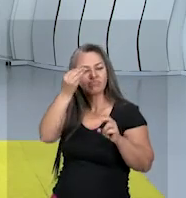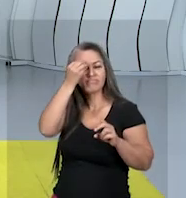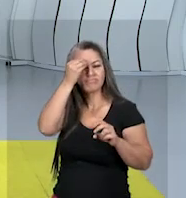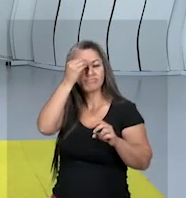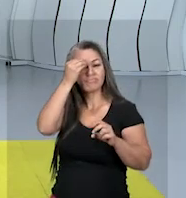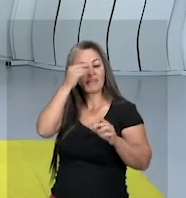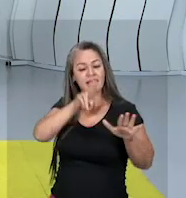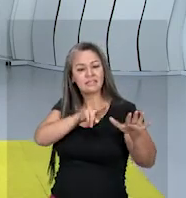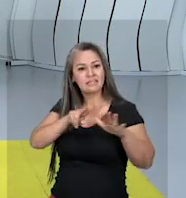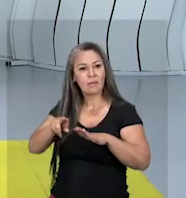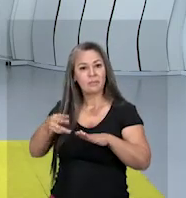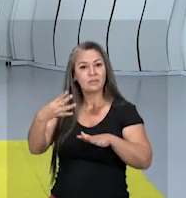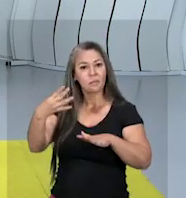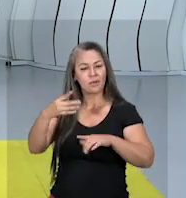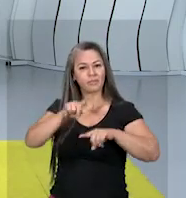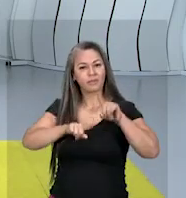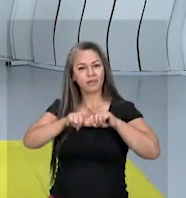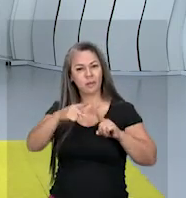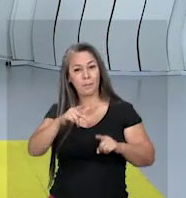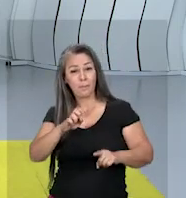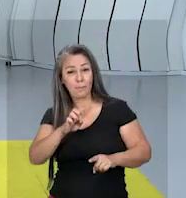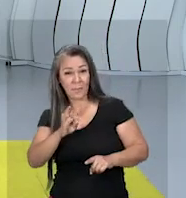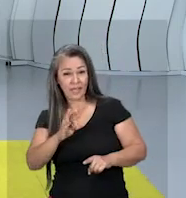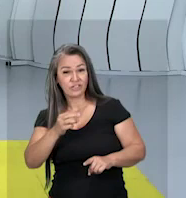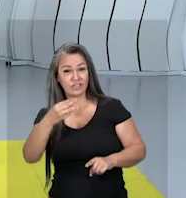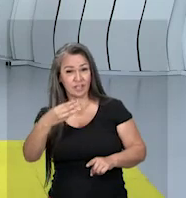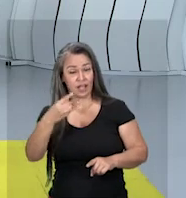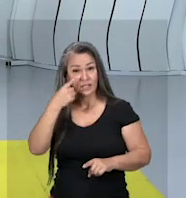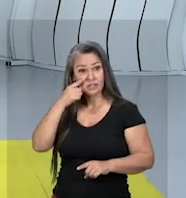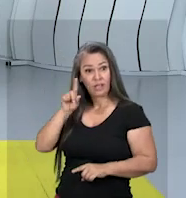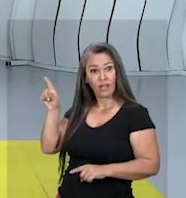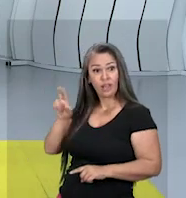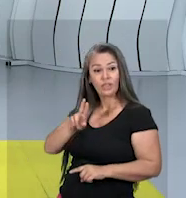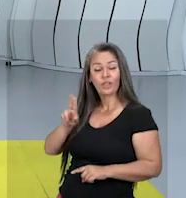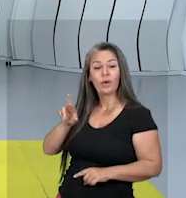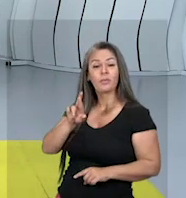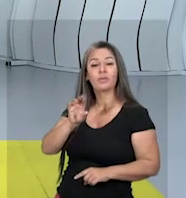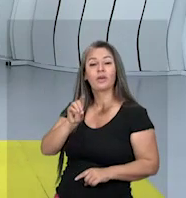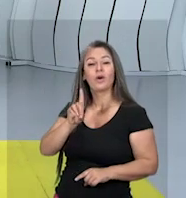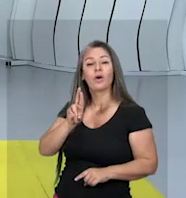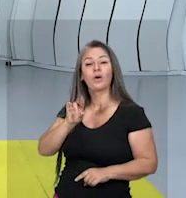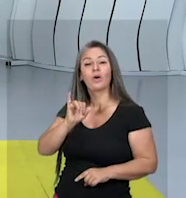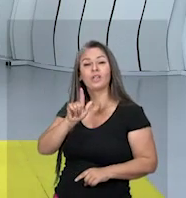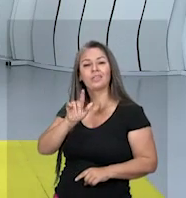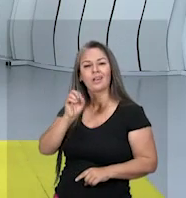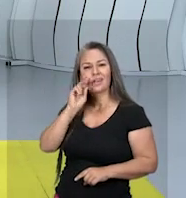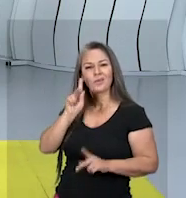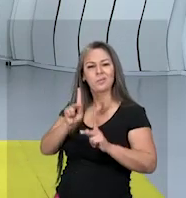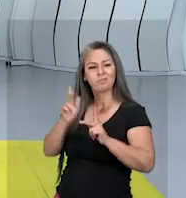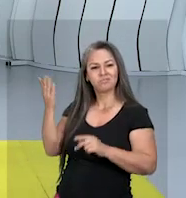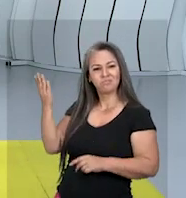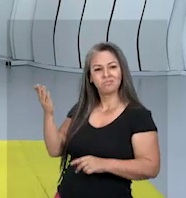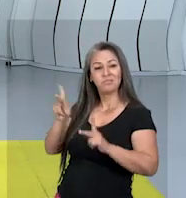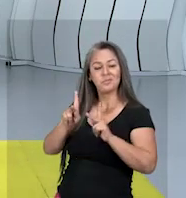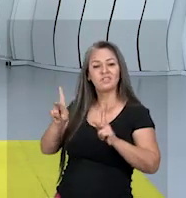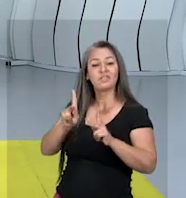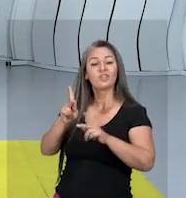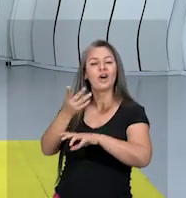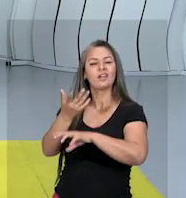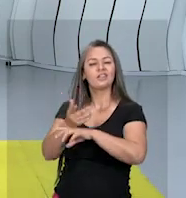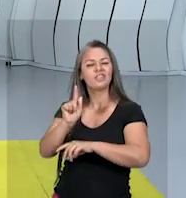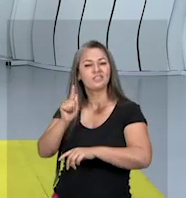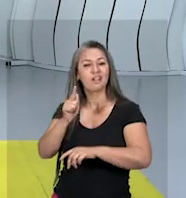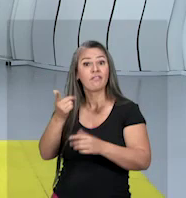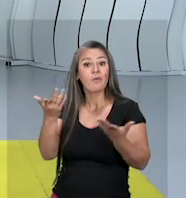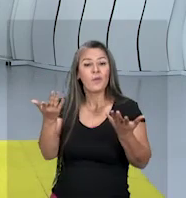3. Meu nome é Rodrigo, sou professor de Geografia e nós vamos trabalhar hoje o continente africano. Falar desse continente